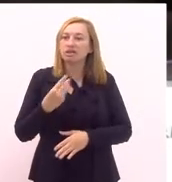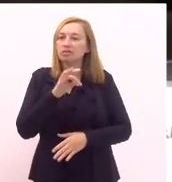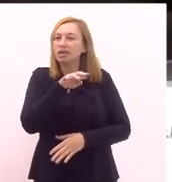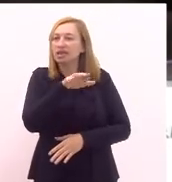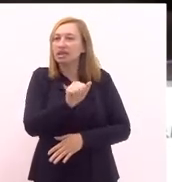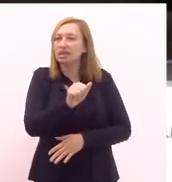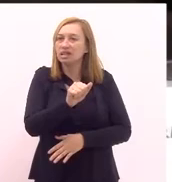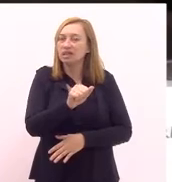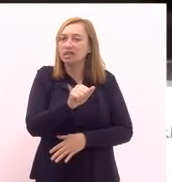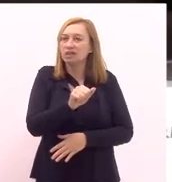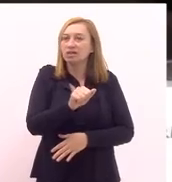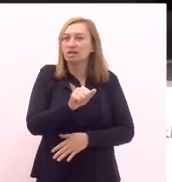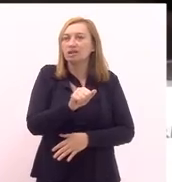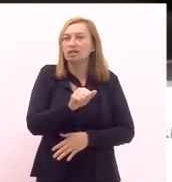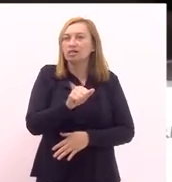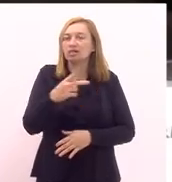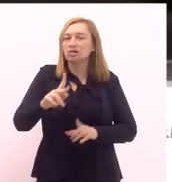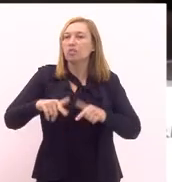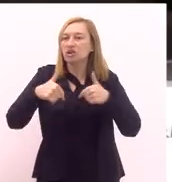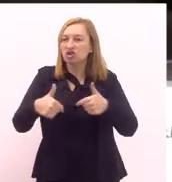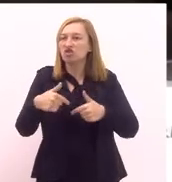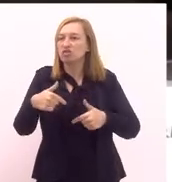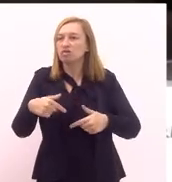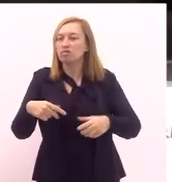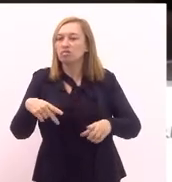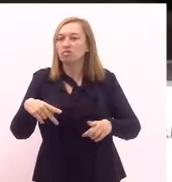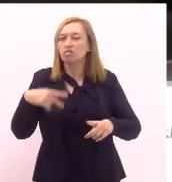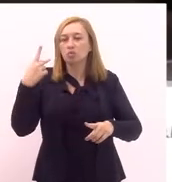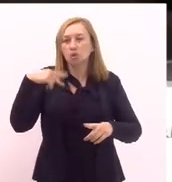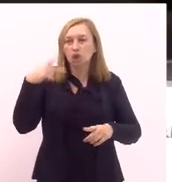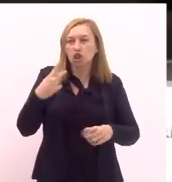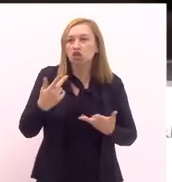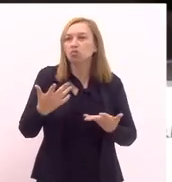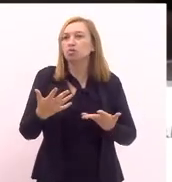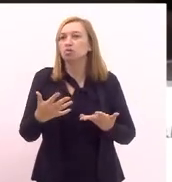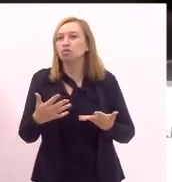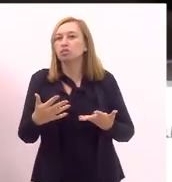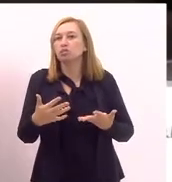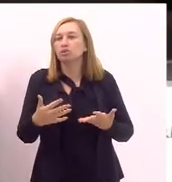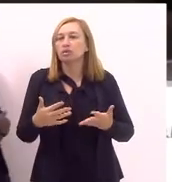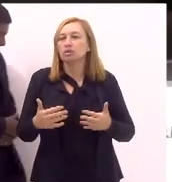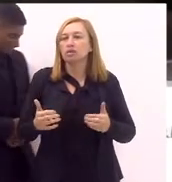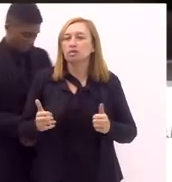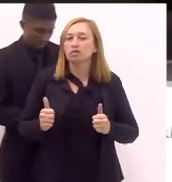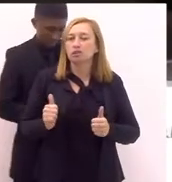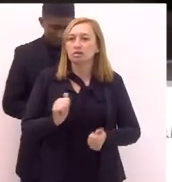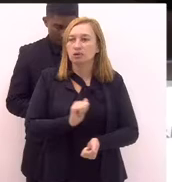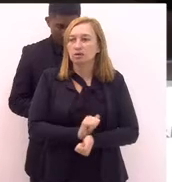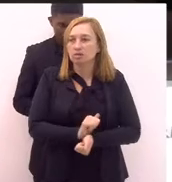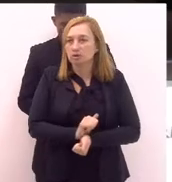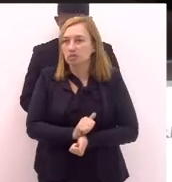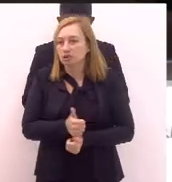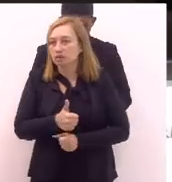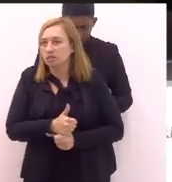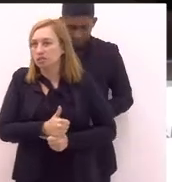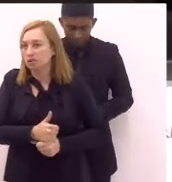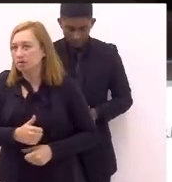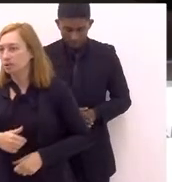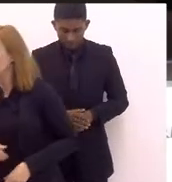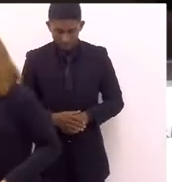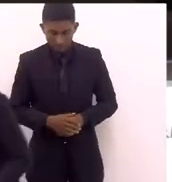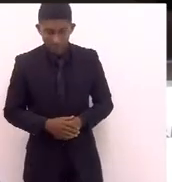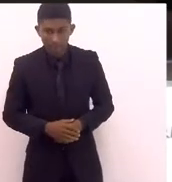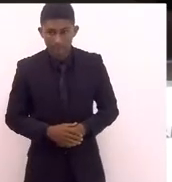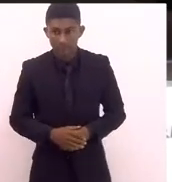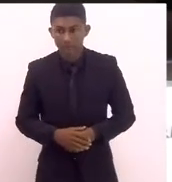dos seus feitos suas ações políticas suas as suas ações coletivas e